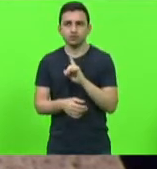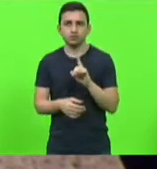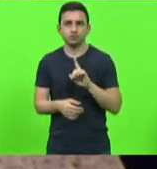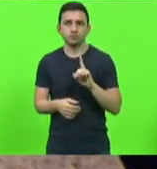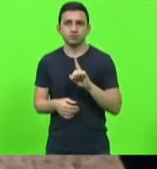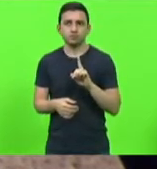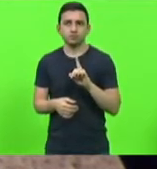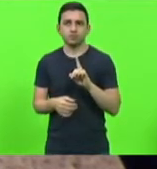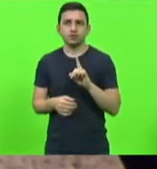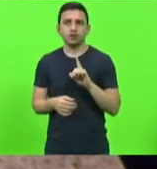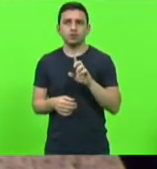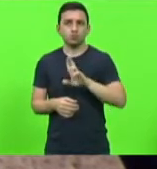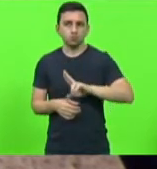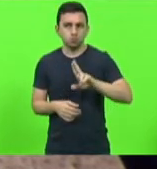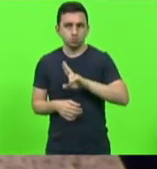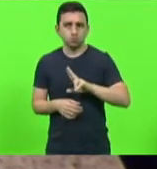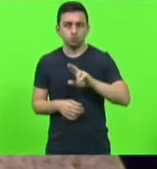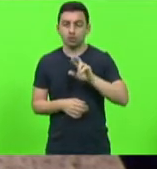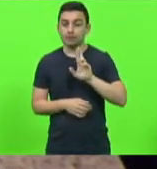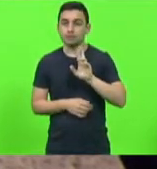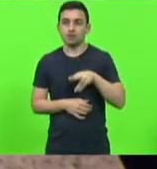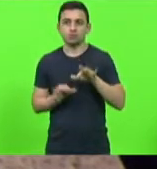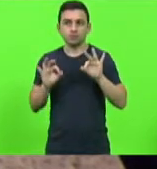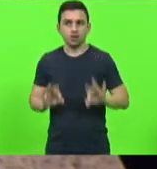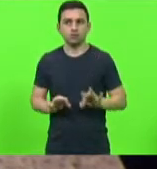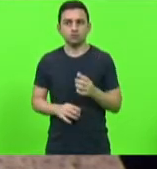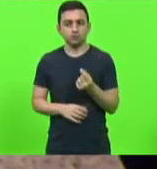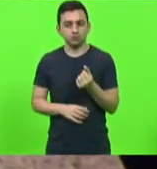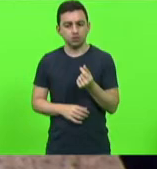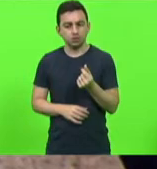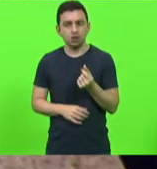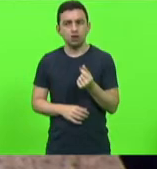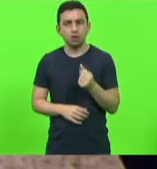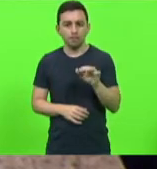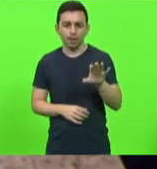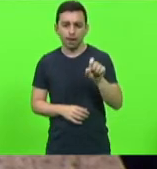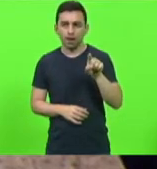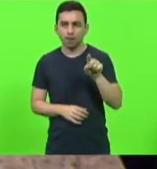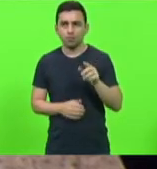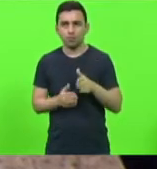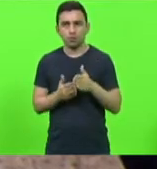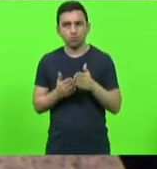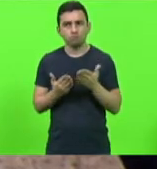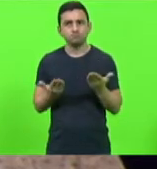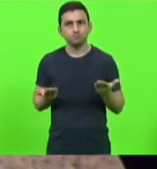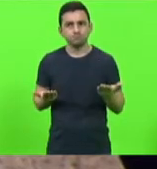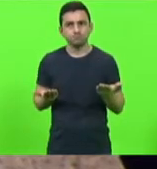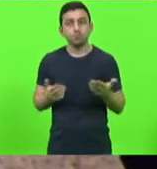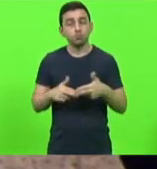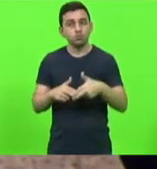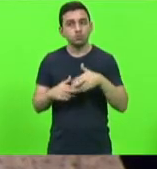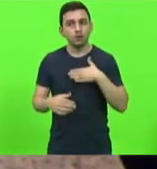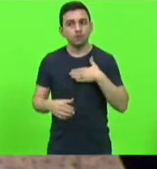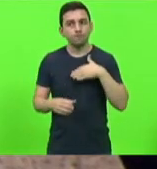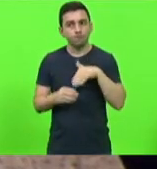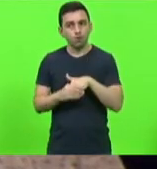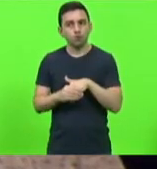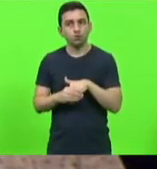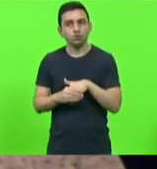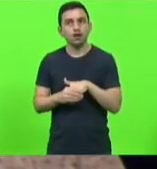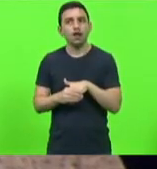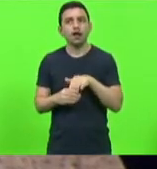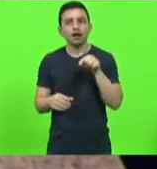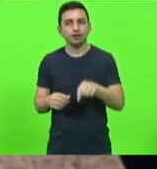seja um uso racional do dinheiro que é tirado dos mais pobres. Por isso, meu voto hoje aqui